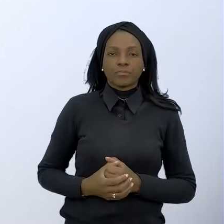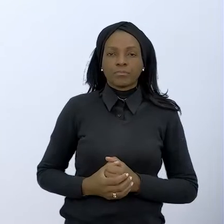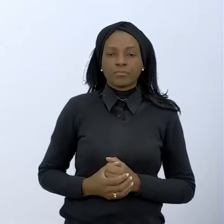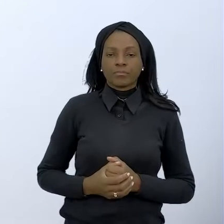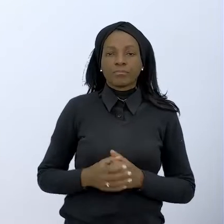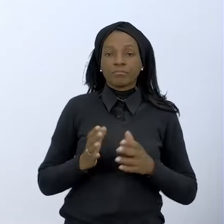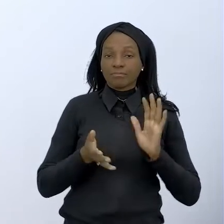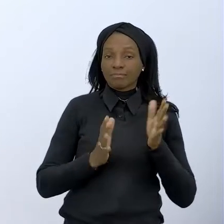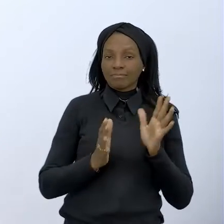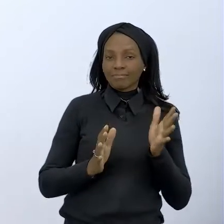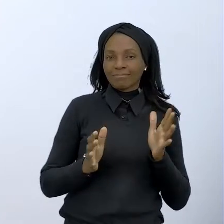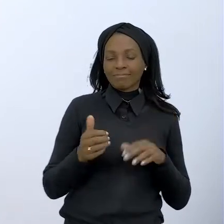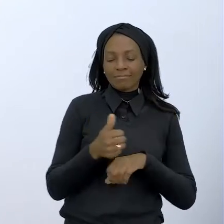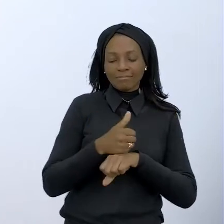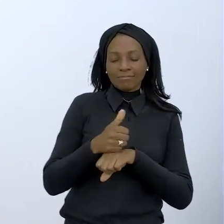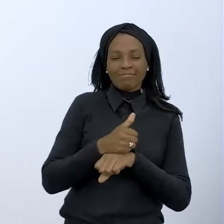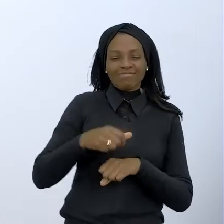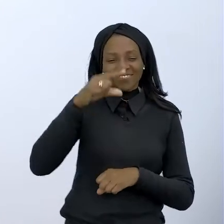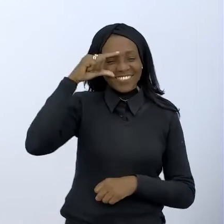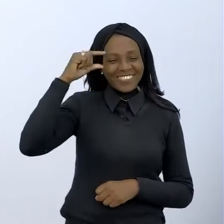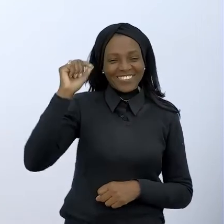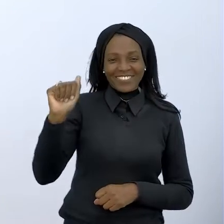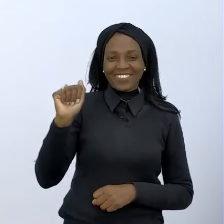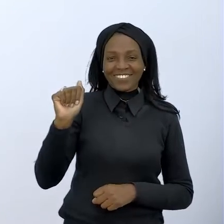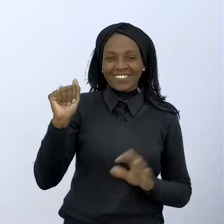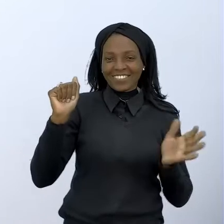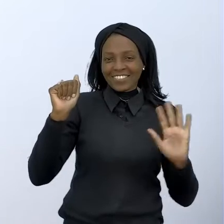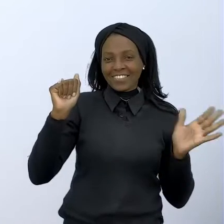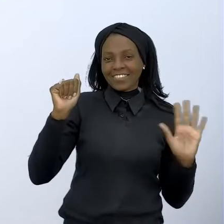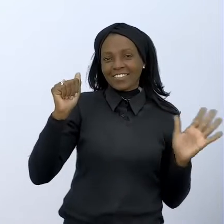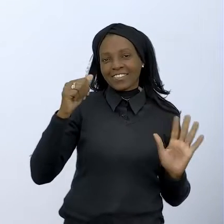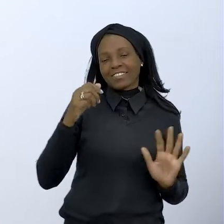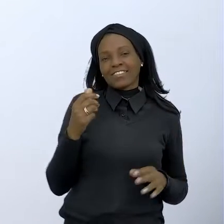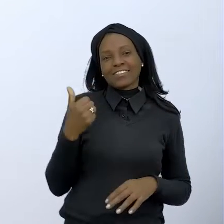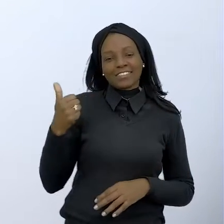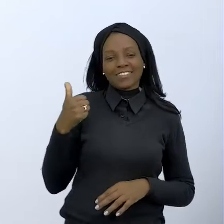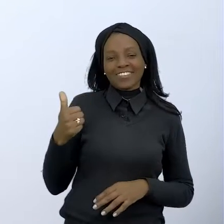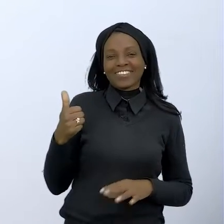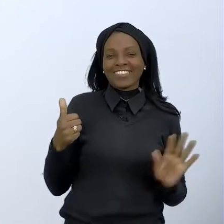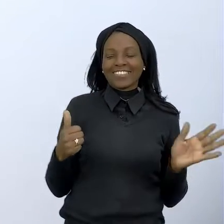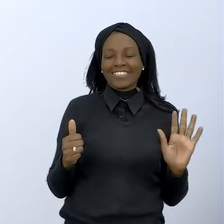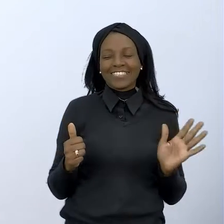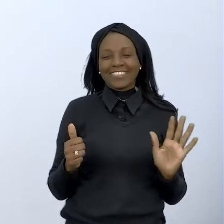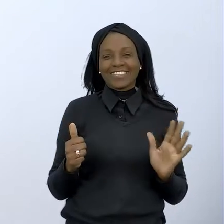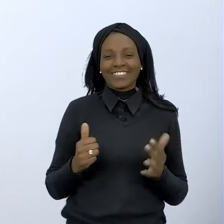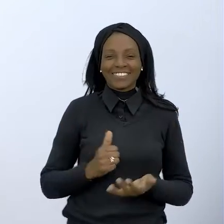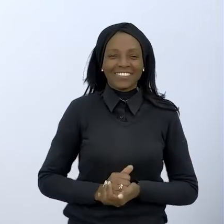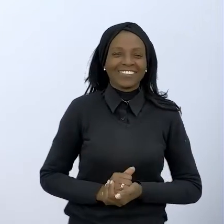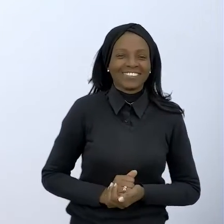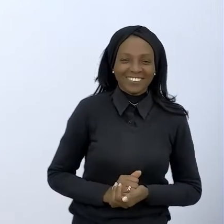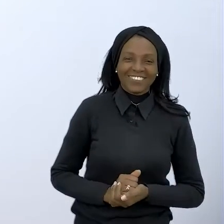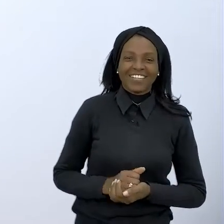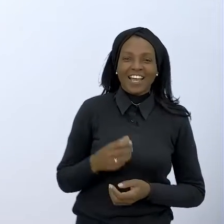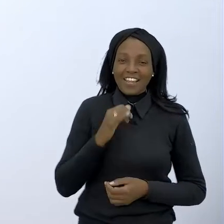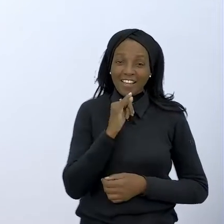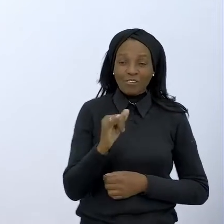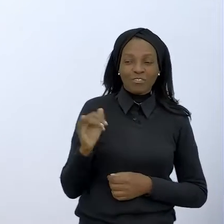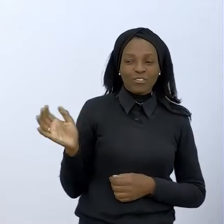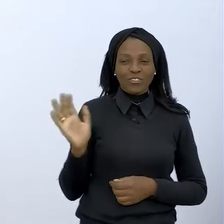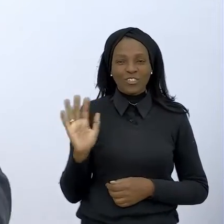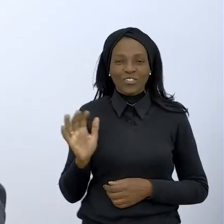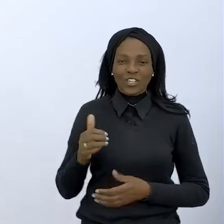na Libras, a profissional é a Sá. Tudo bem, Sá? Olha lá, toda simpaticona, mandando tchauzinho,